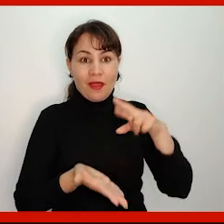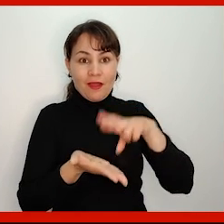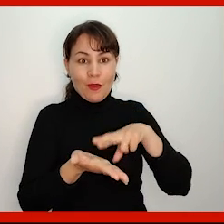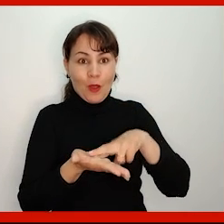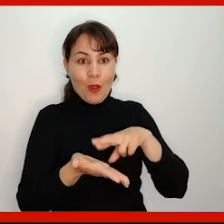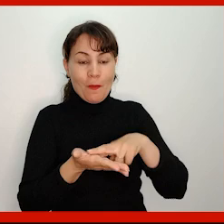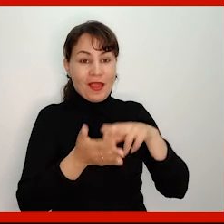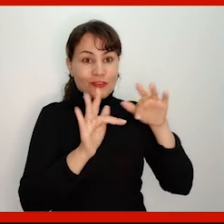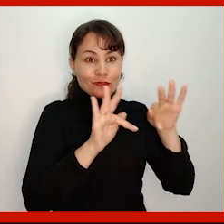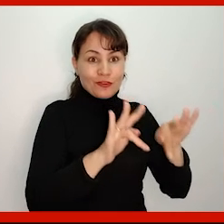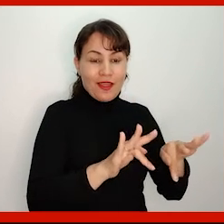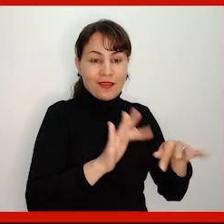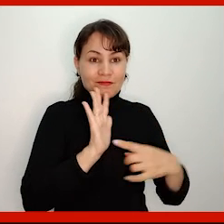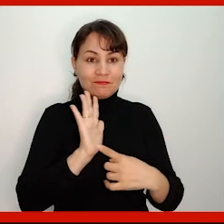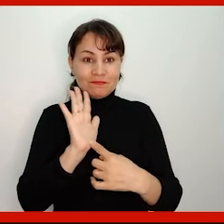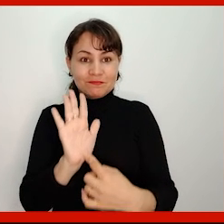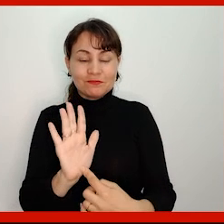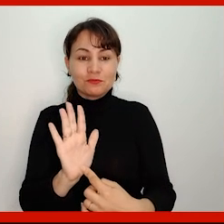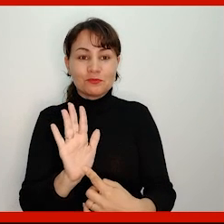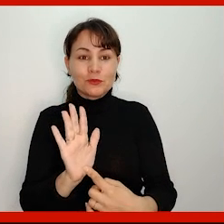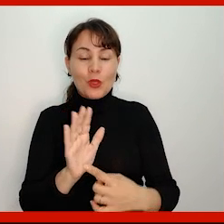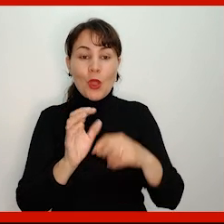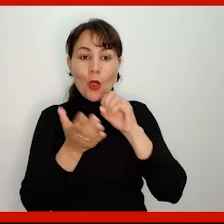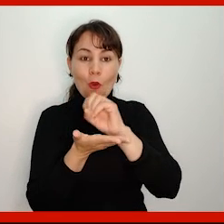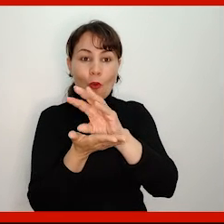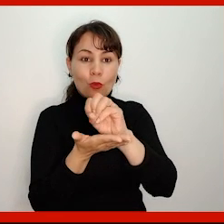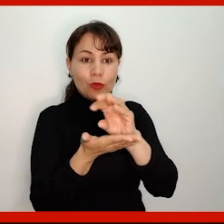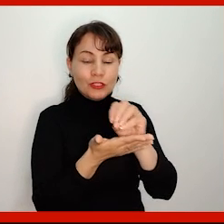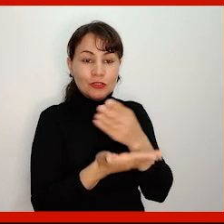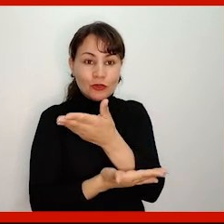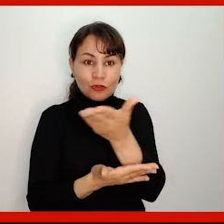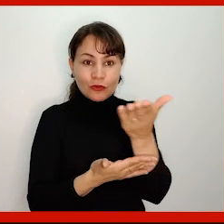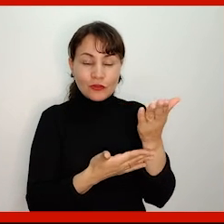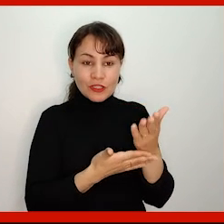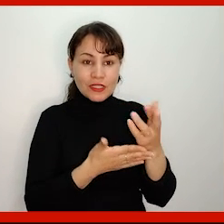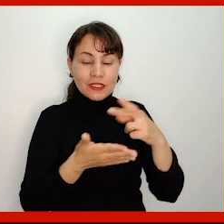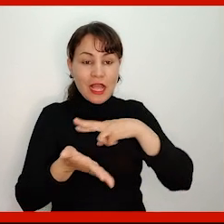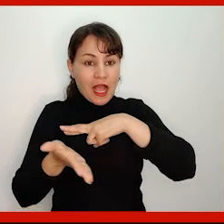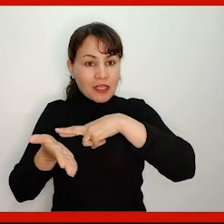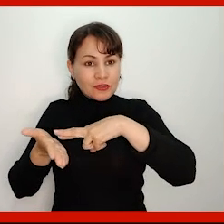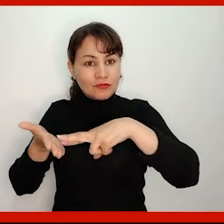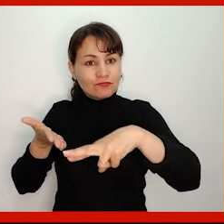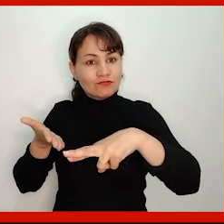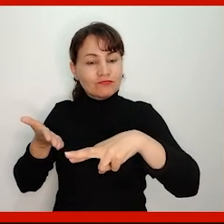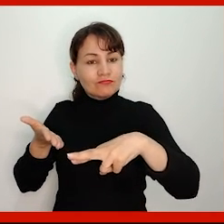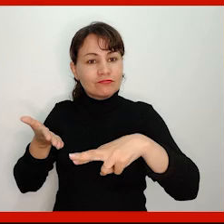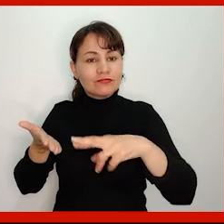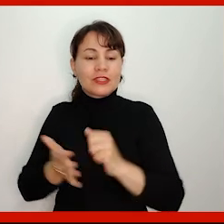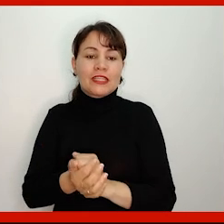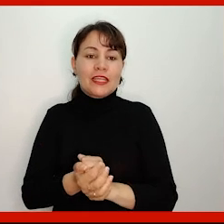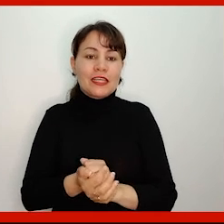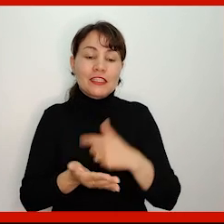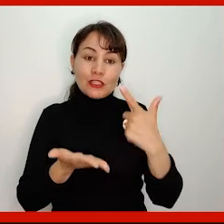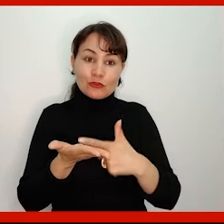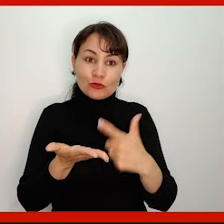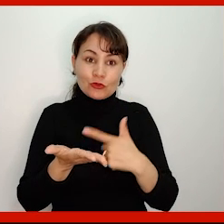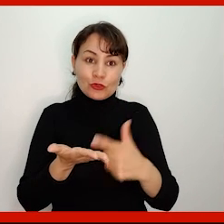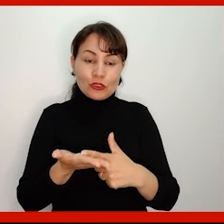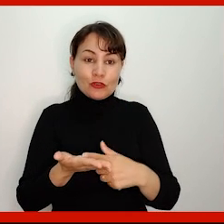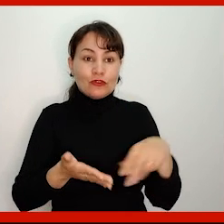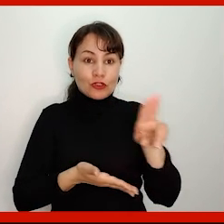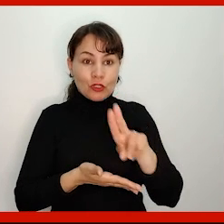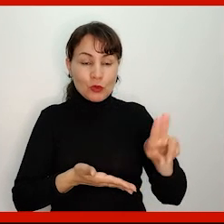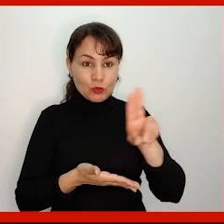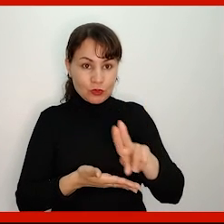E para realmente finalizar essa apresentação, eu compartilho com vocês as referências bibliográficas.